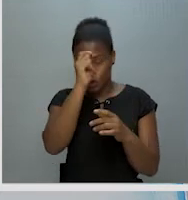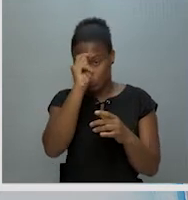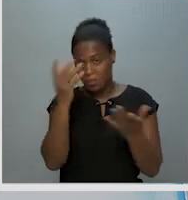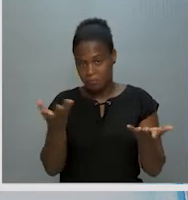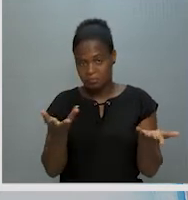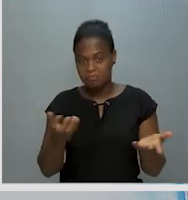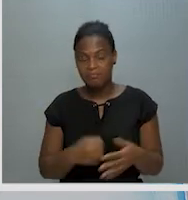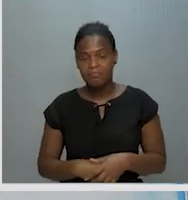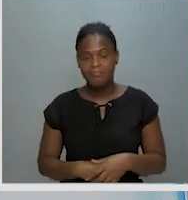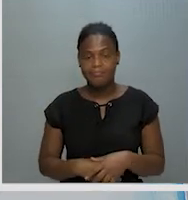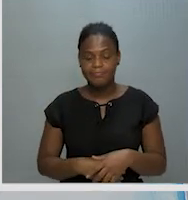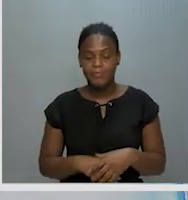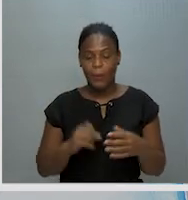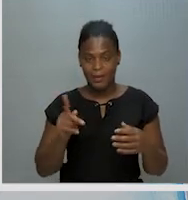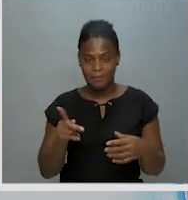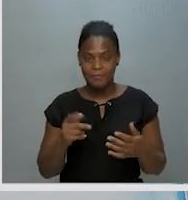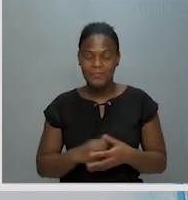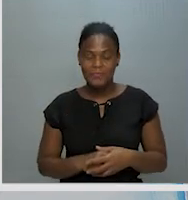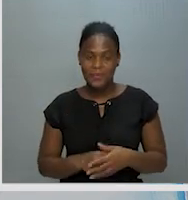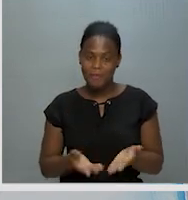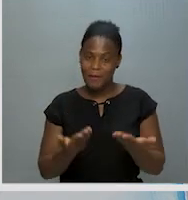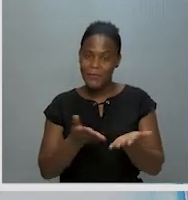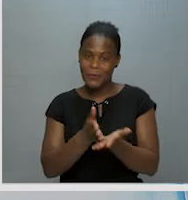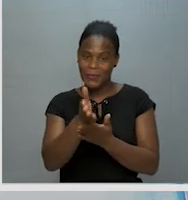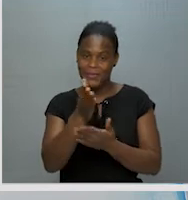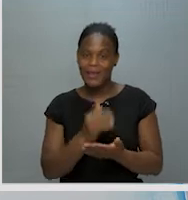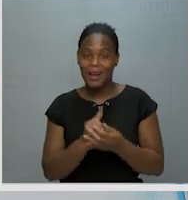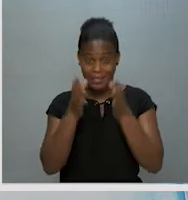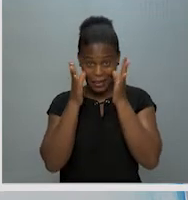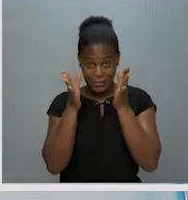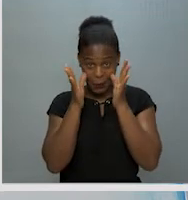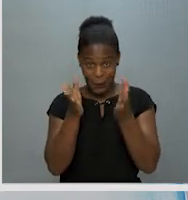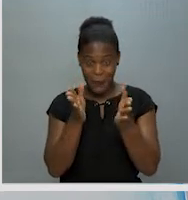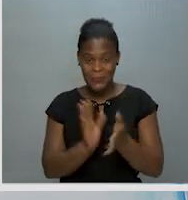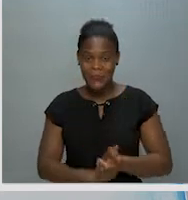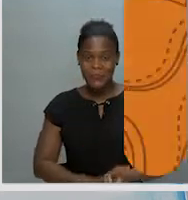casa. Está bem? Então, vamos prosseguir. Muita atenção.